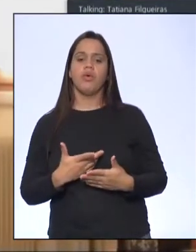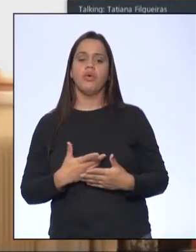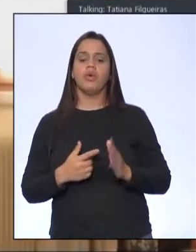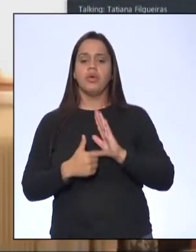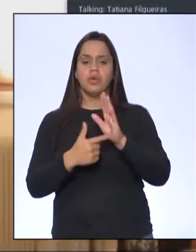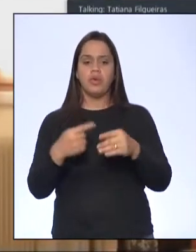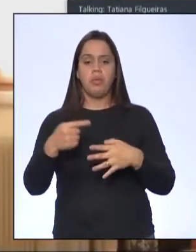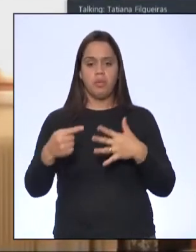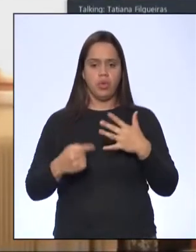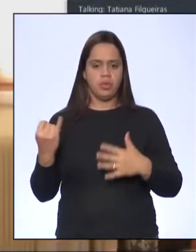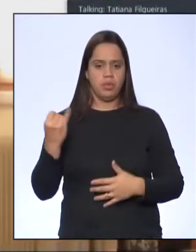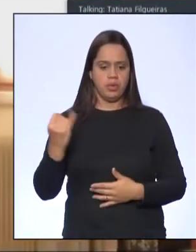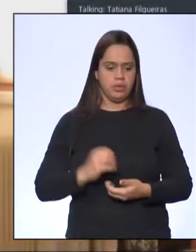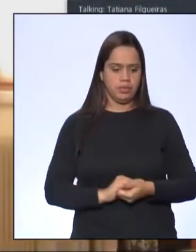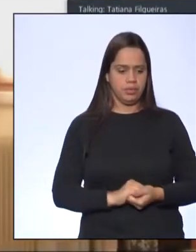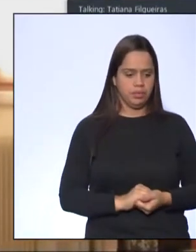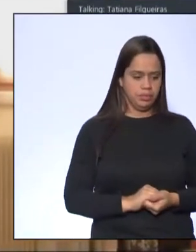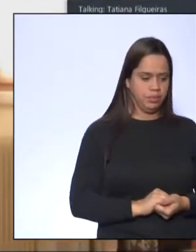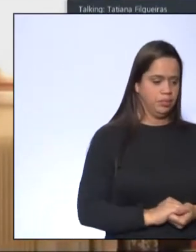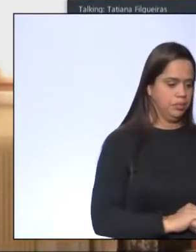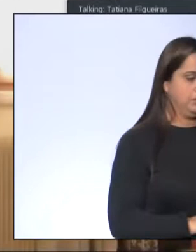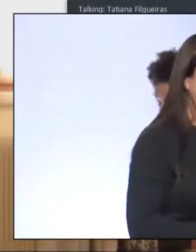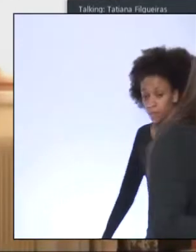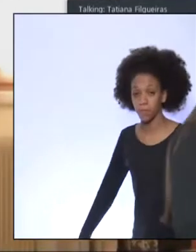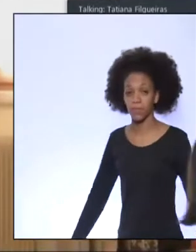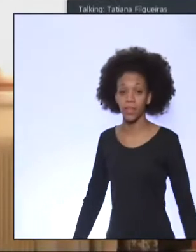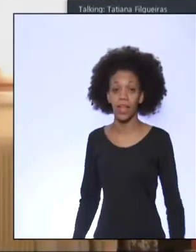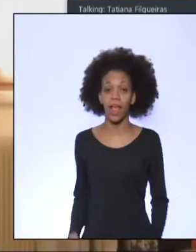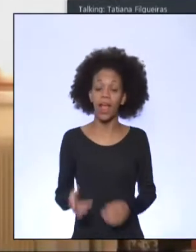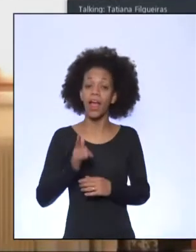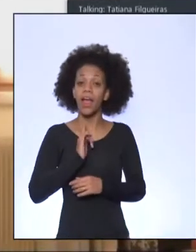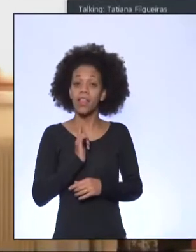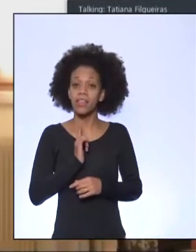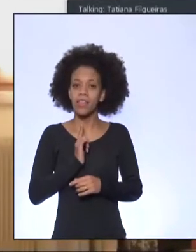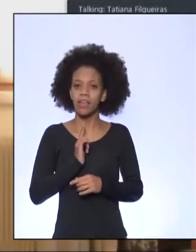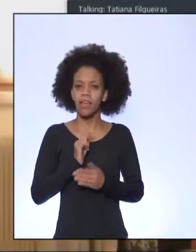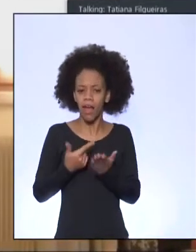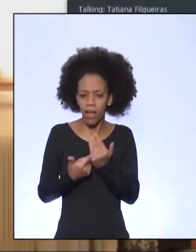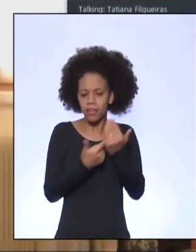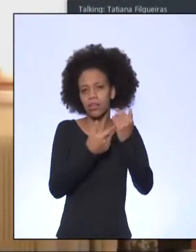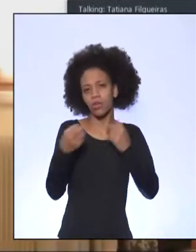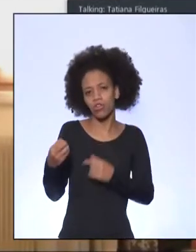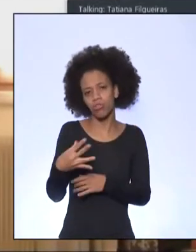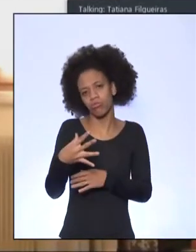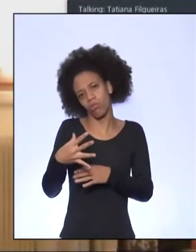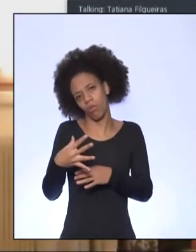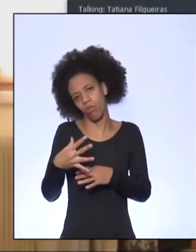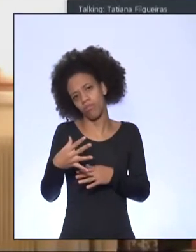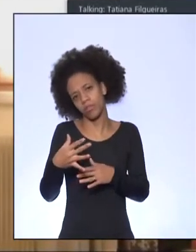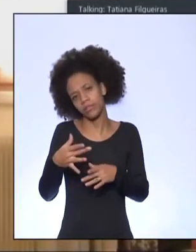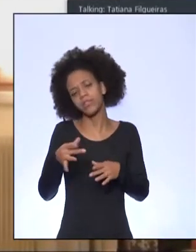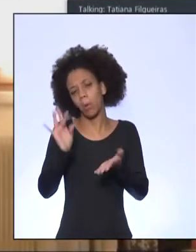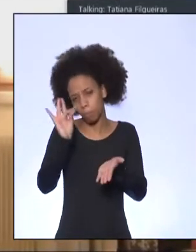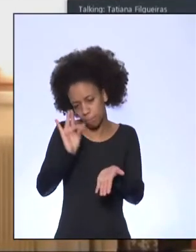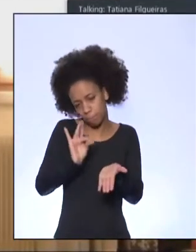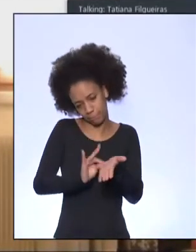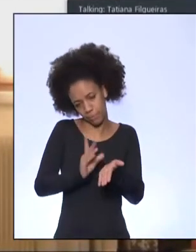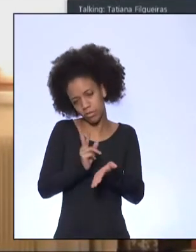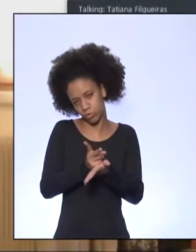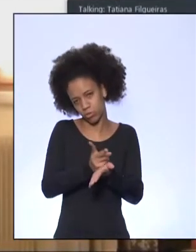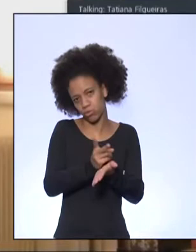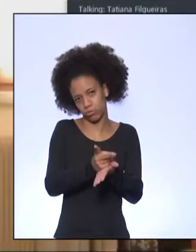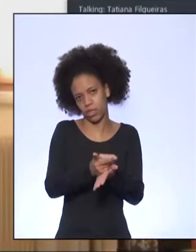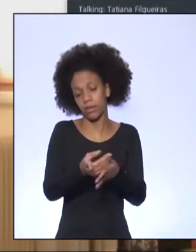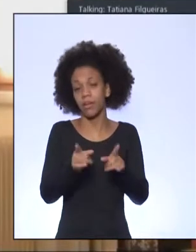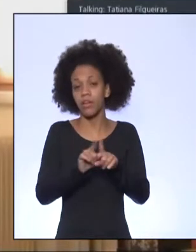muito importantes aqui. Tem a desigualdade da tecnologia, né? Então, eu acho que ela, de fato, veio para ficar. De